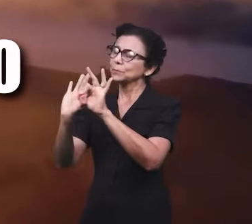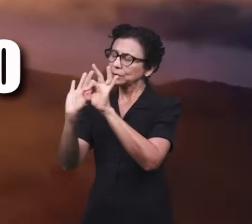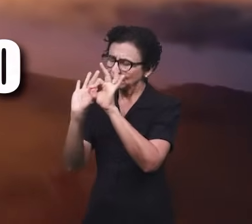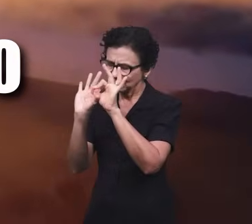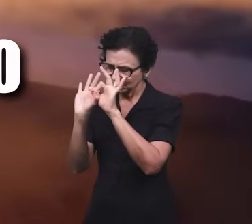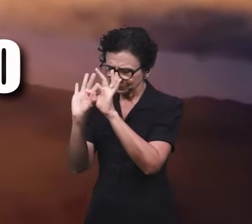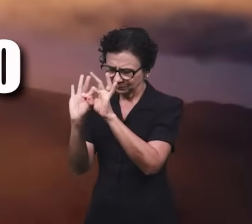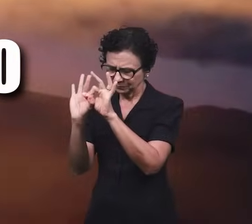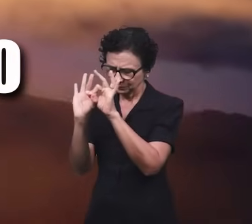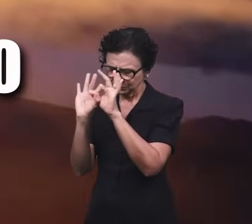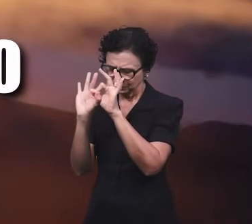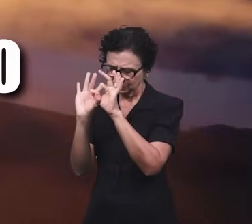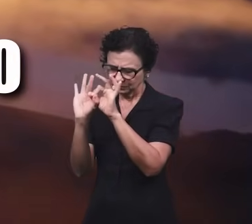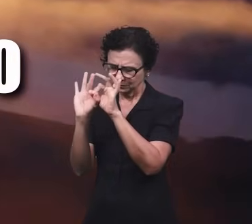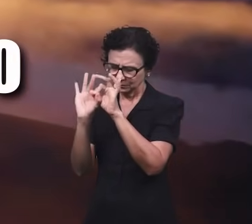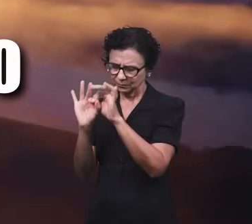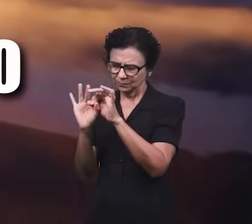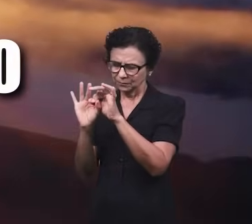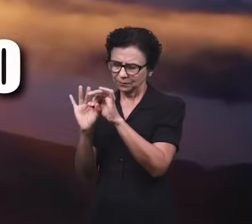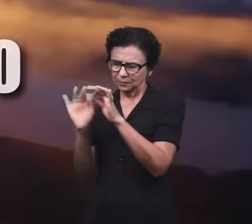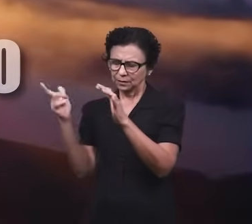comunhão,